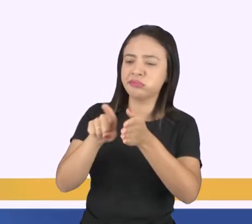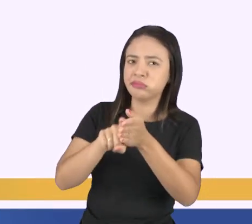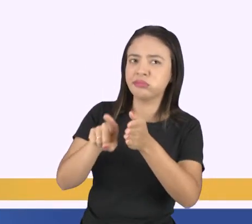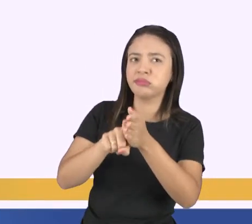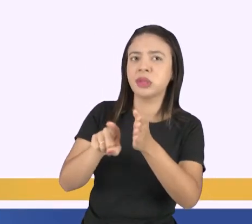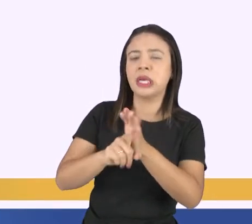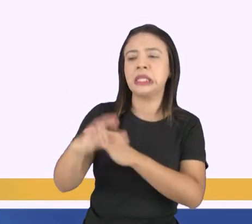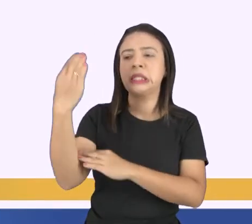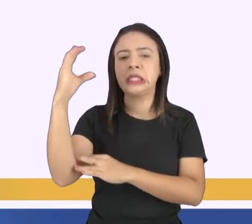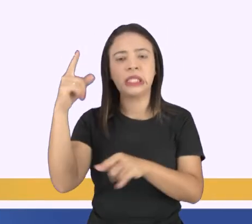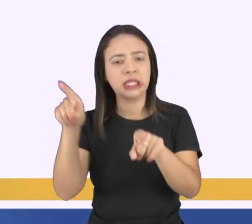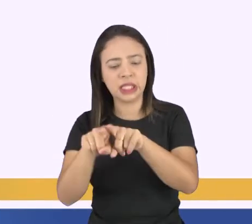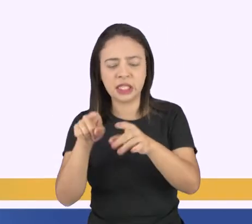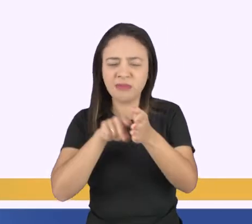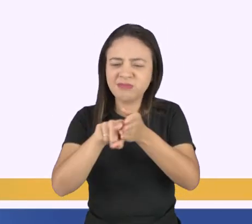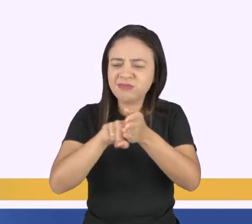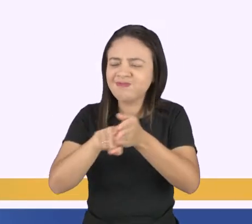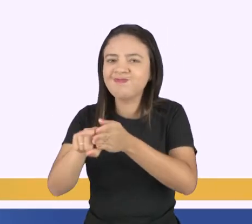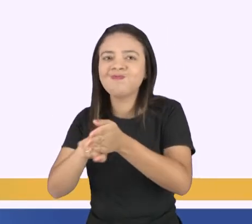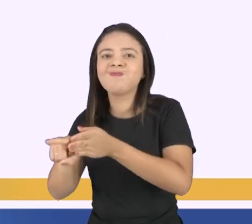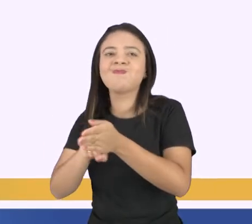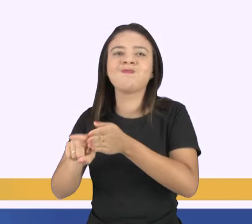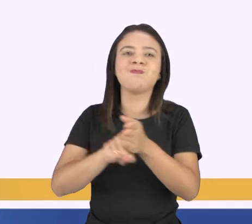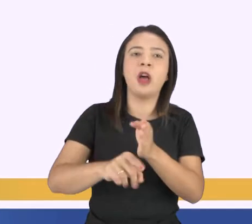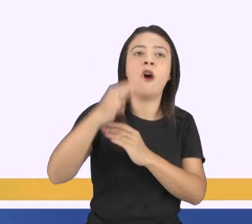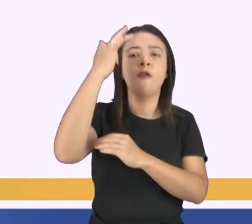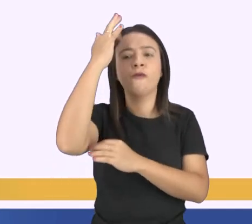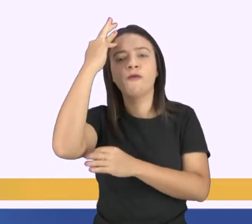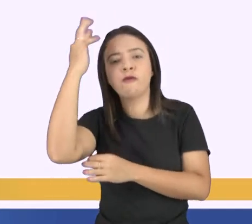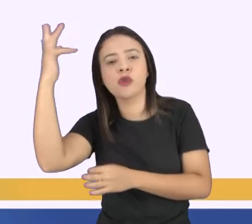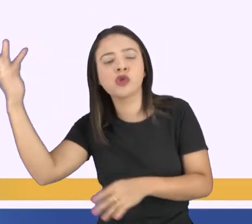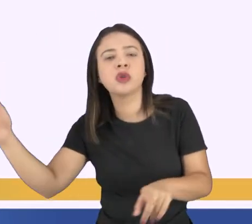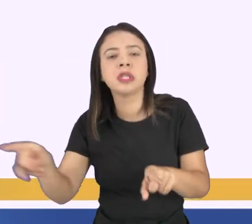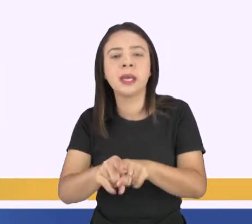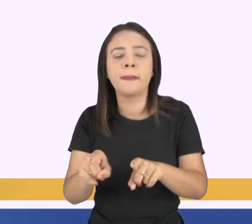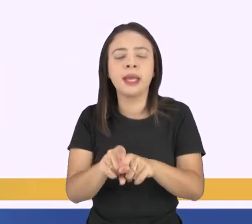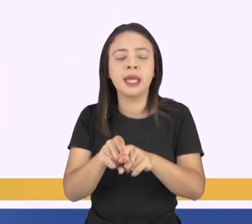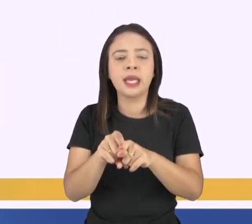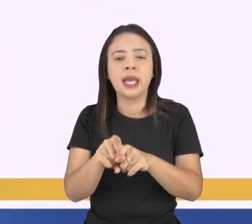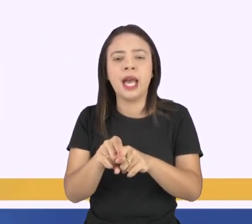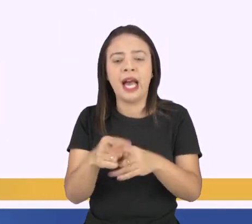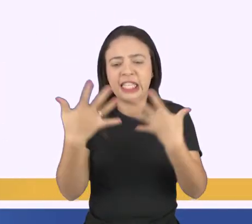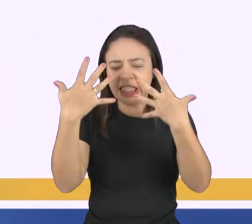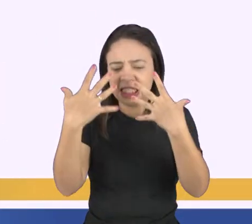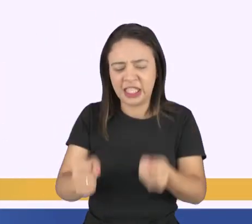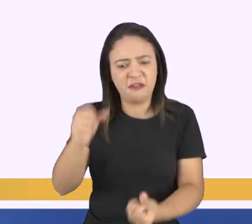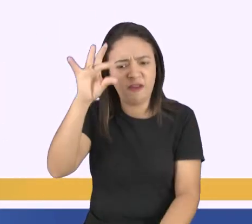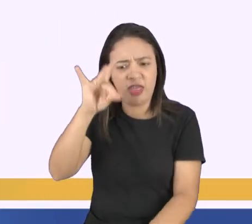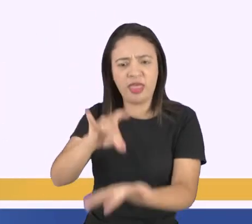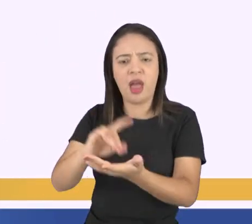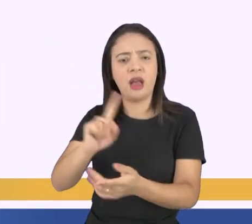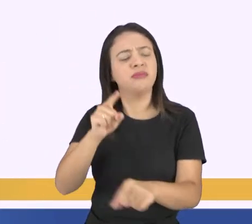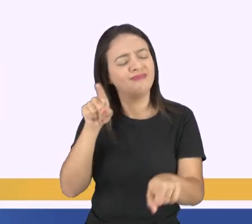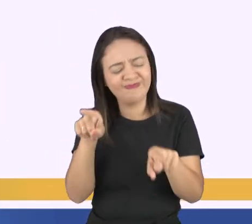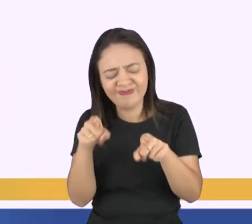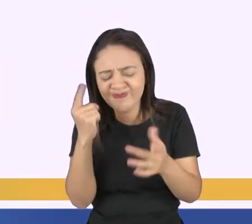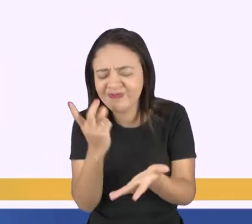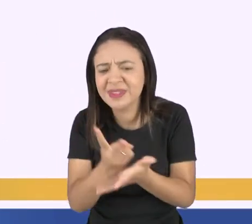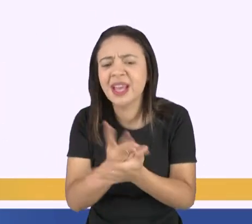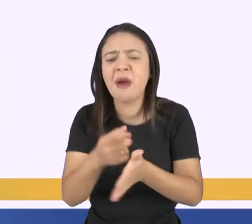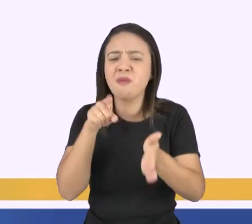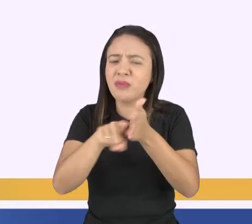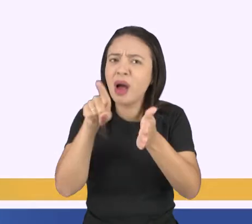sempre vai estar questionando, a filosofia nunca vai aceitar nada por verdade, sempre vai questionar. Já